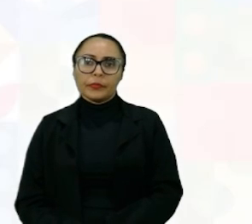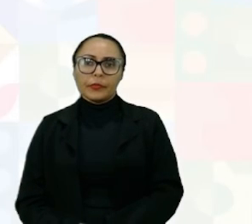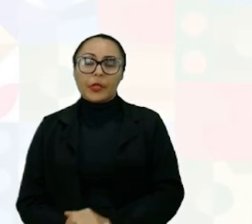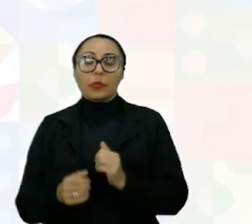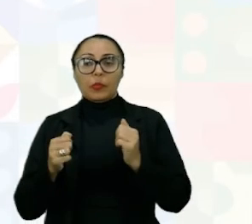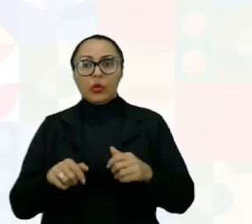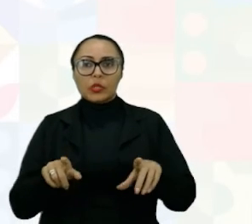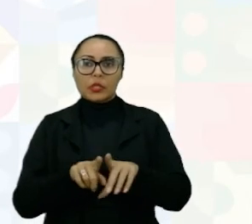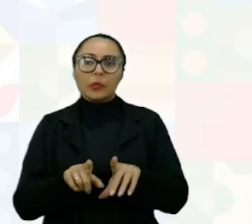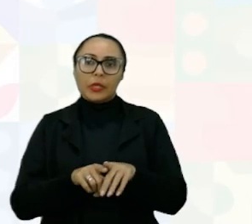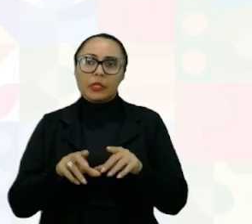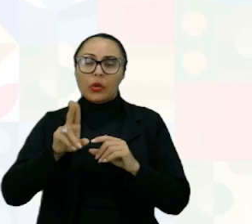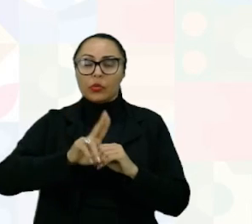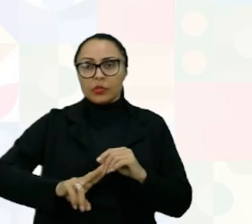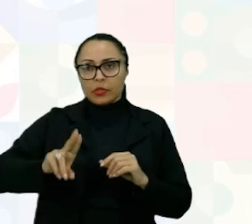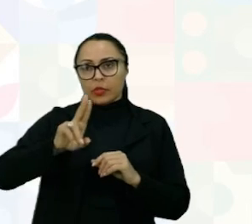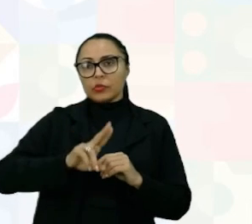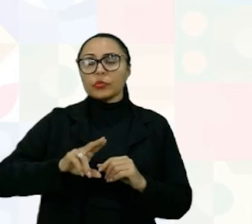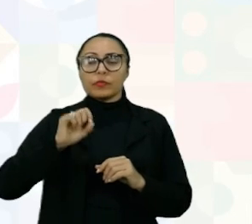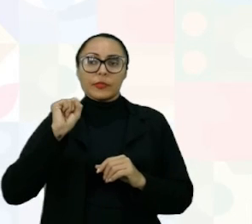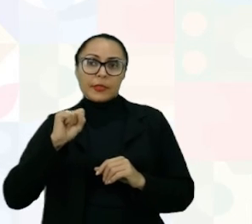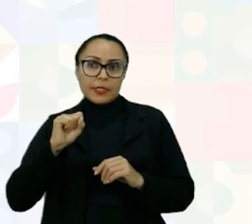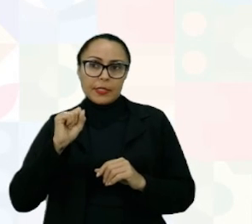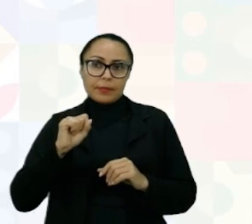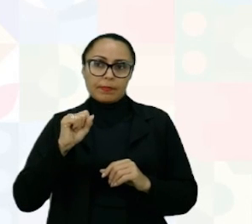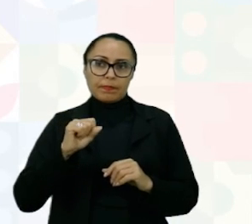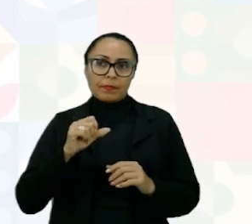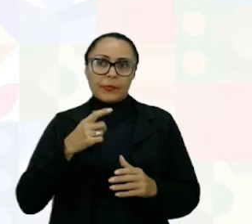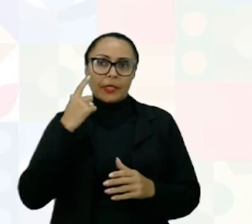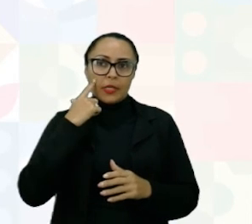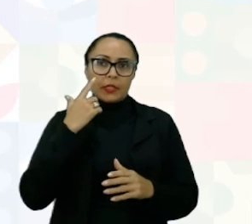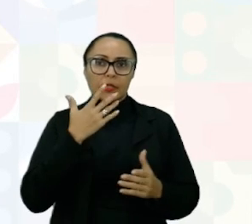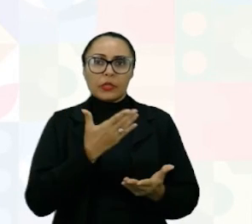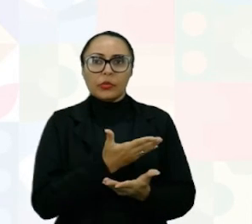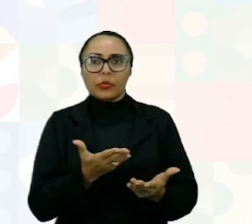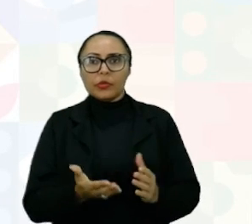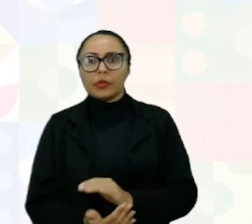essas ferramentas nesses setores da logística.